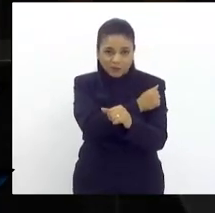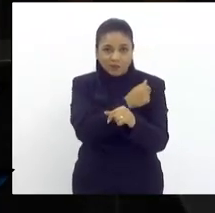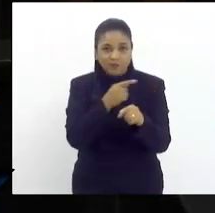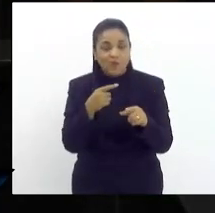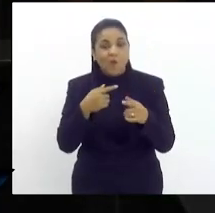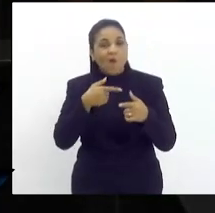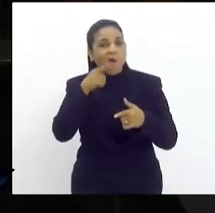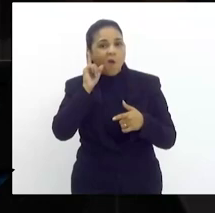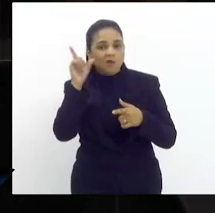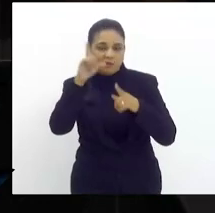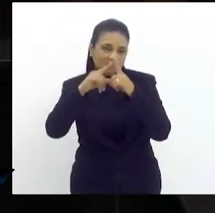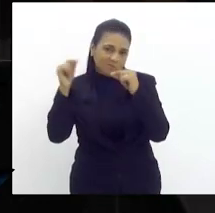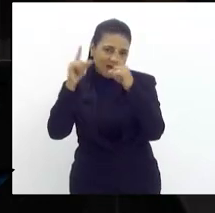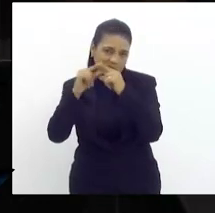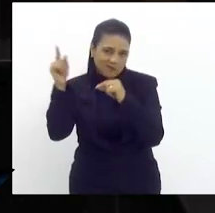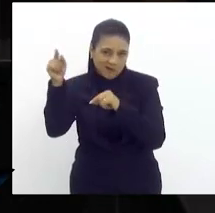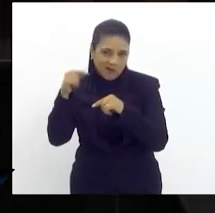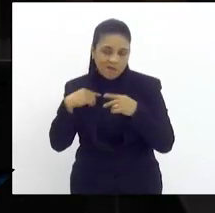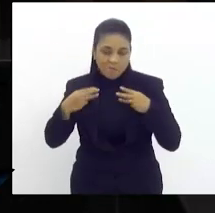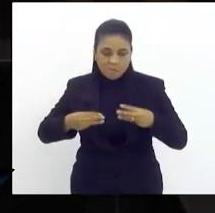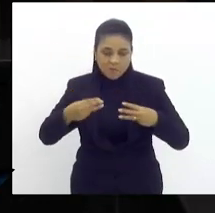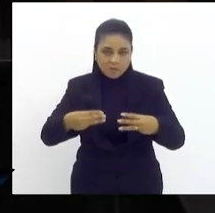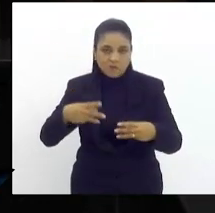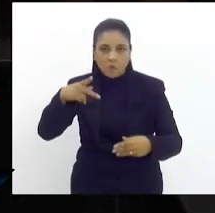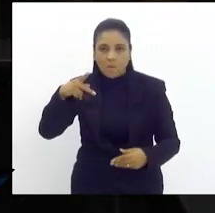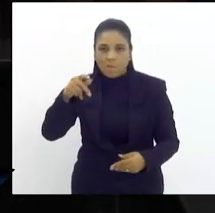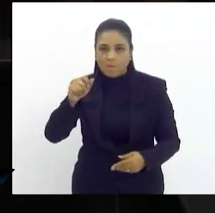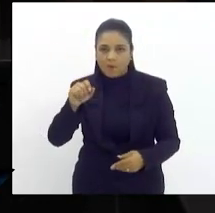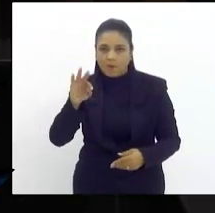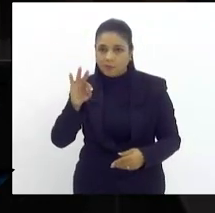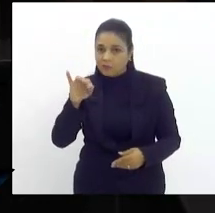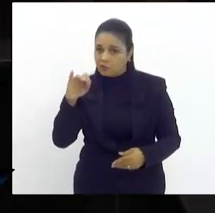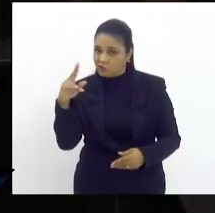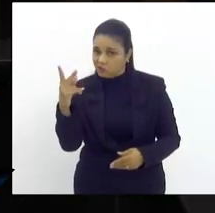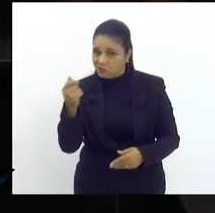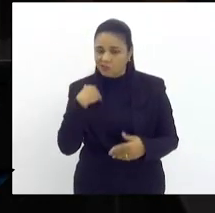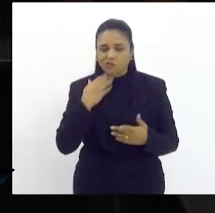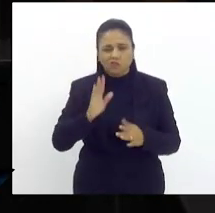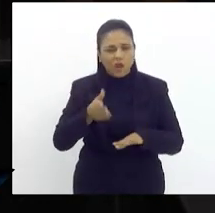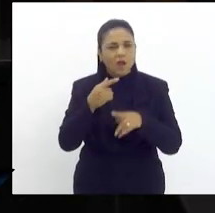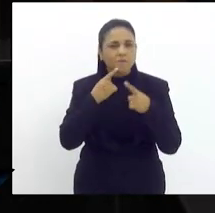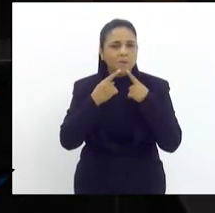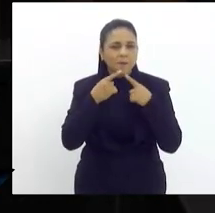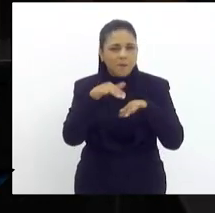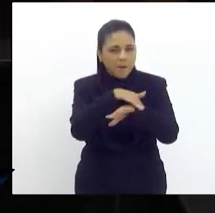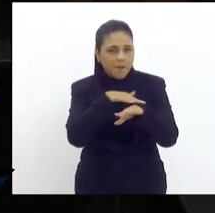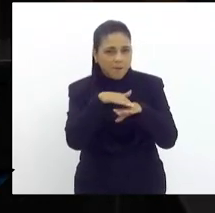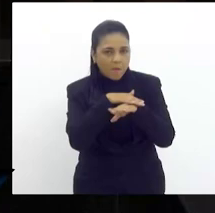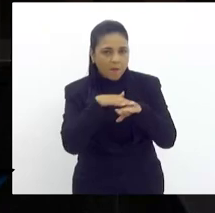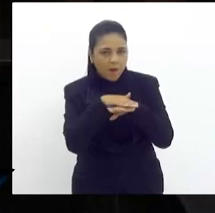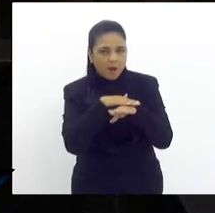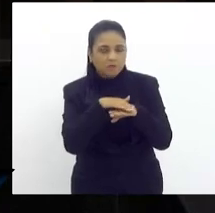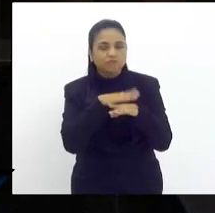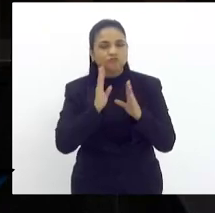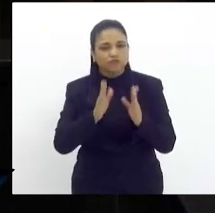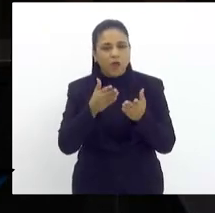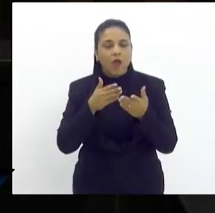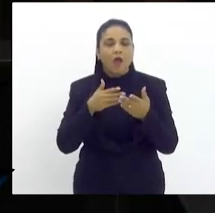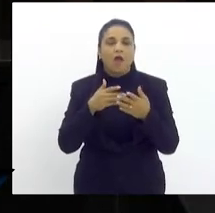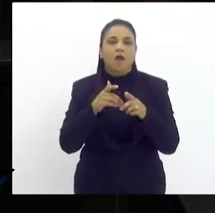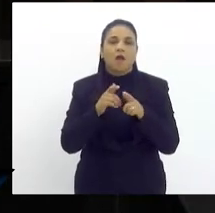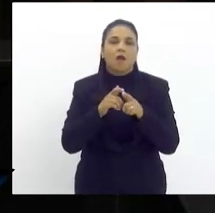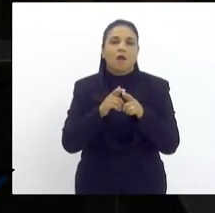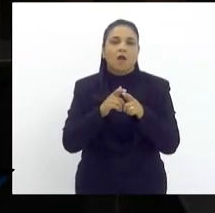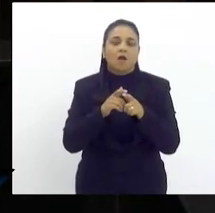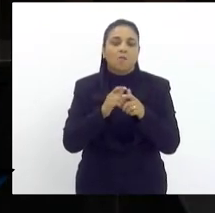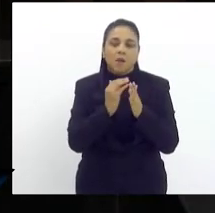ontem em Brasília com o ministro Padilha a gente conversou e já tá em andamento essa conversa para poder aumentar